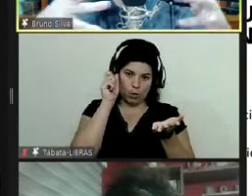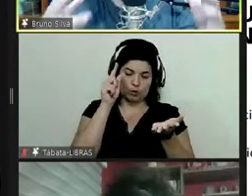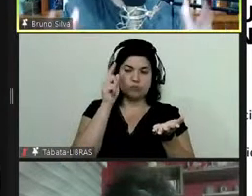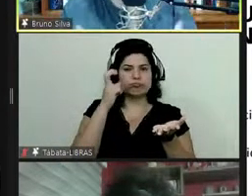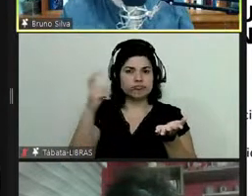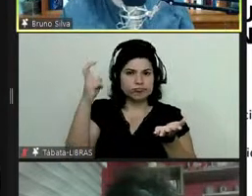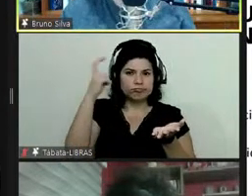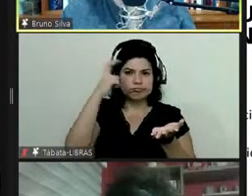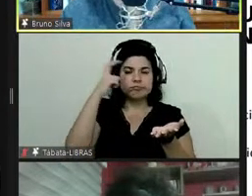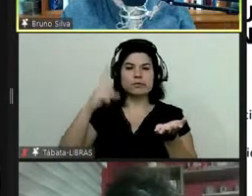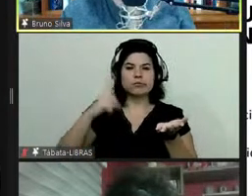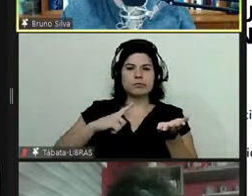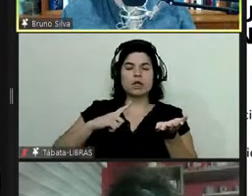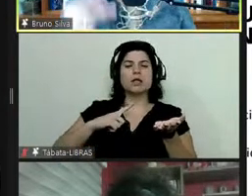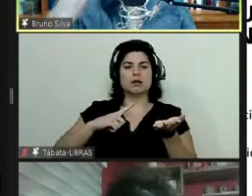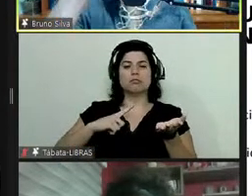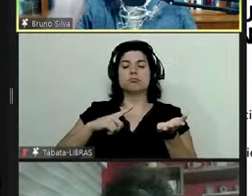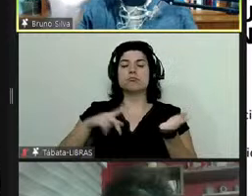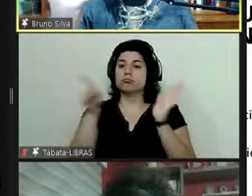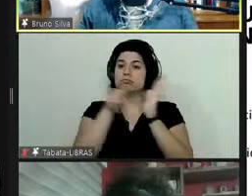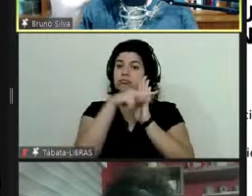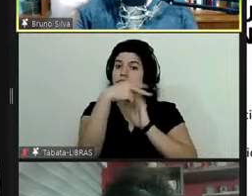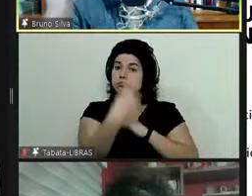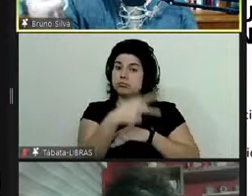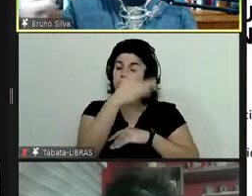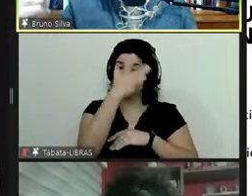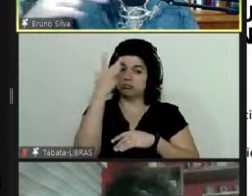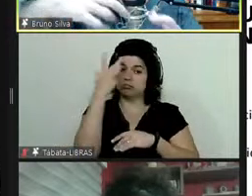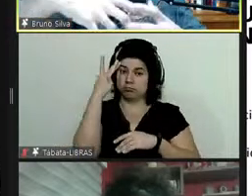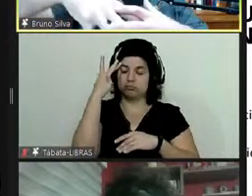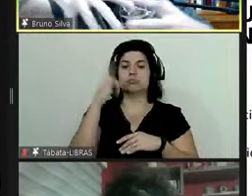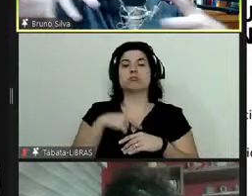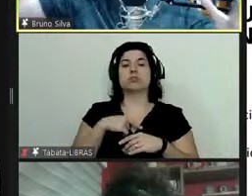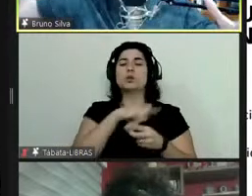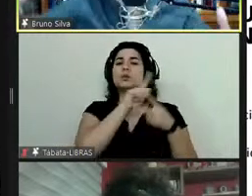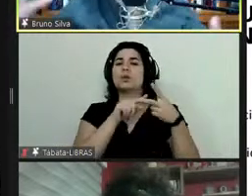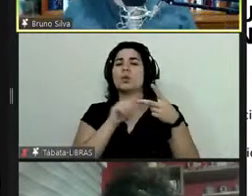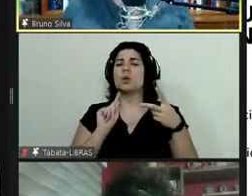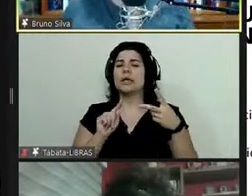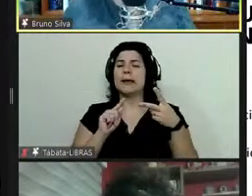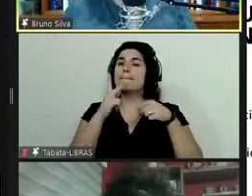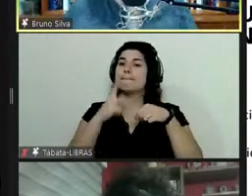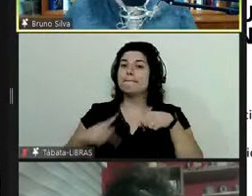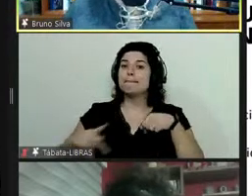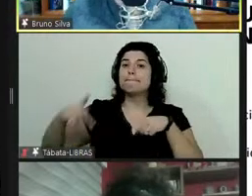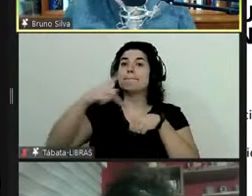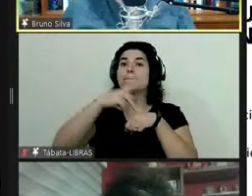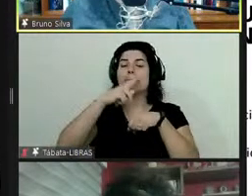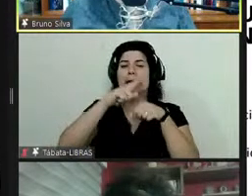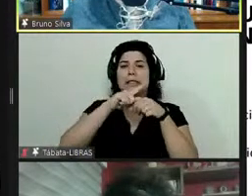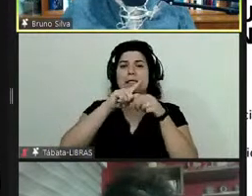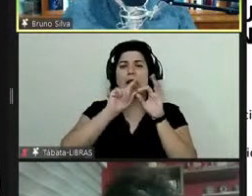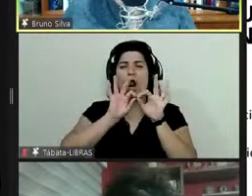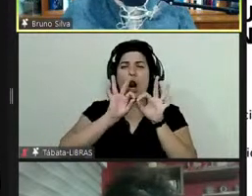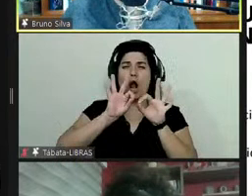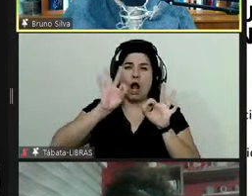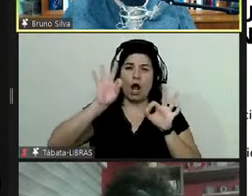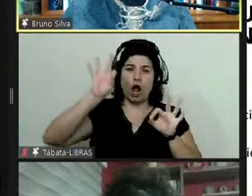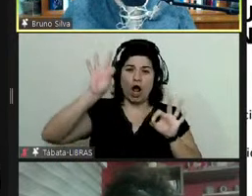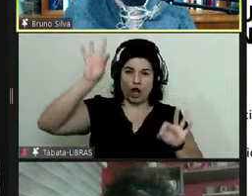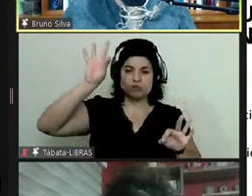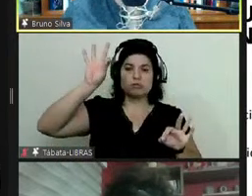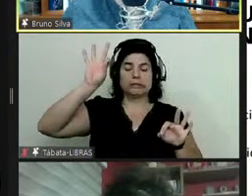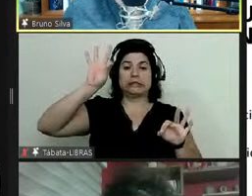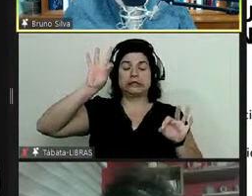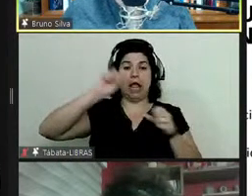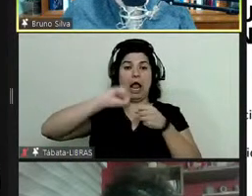cultural de formação étnica do povo e dois são países que são extensos geograficamente como é o caso